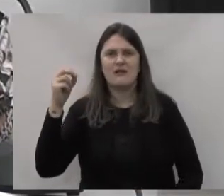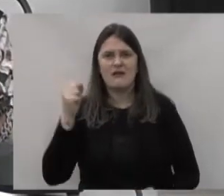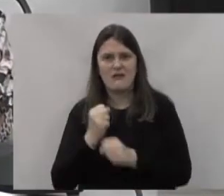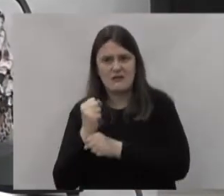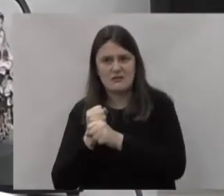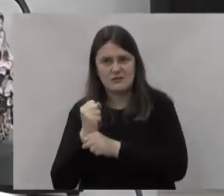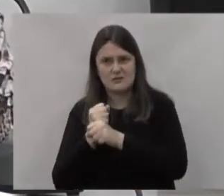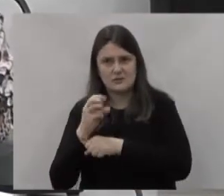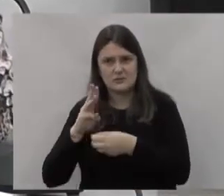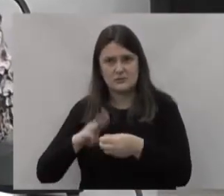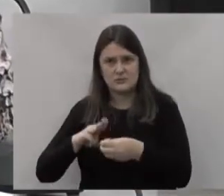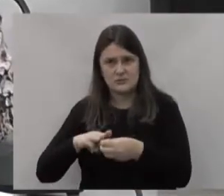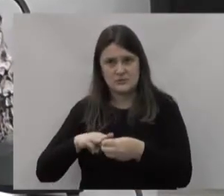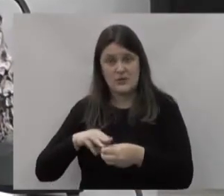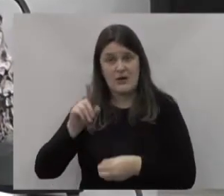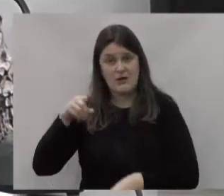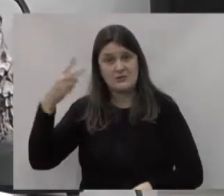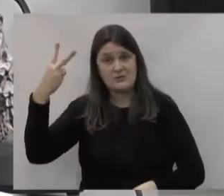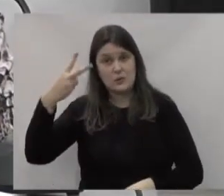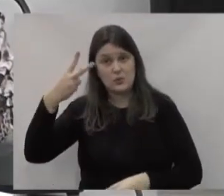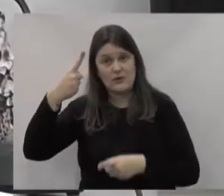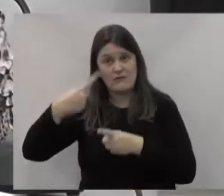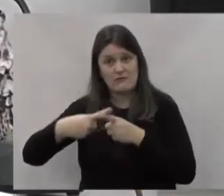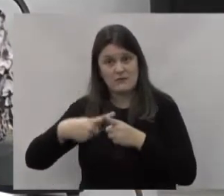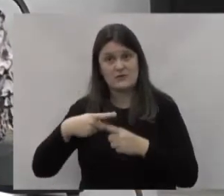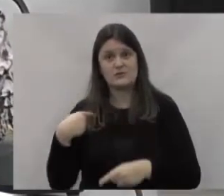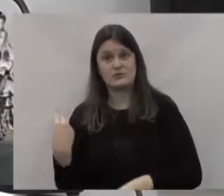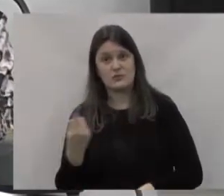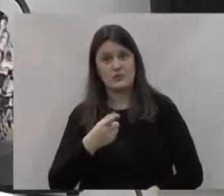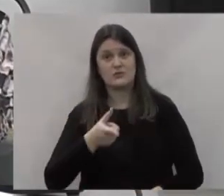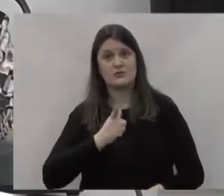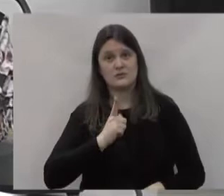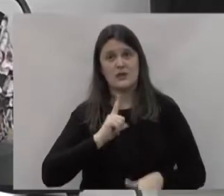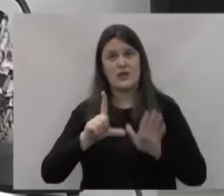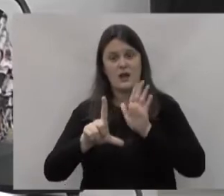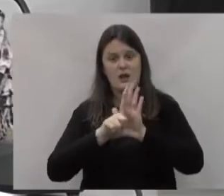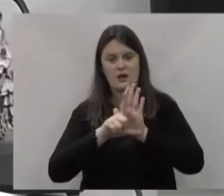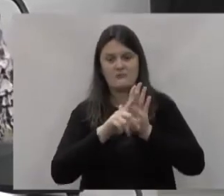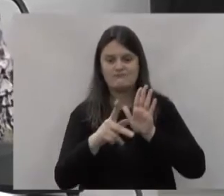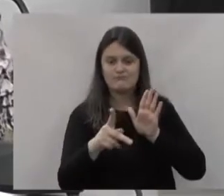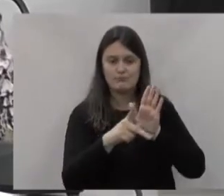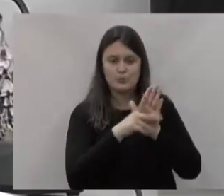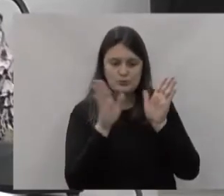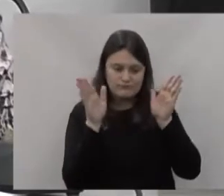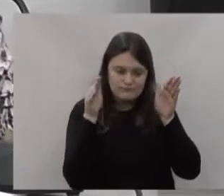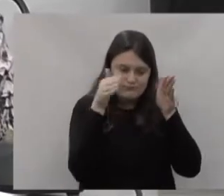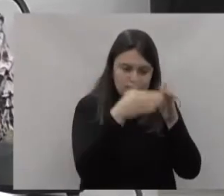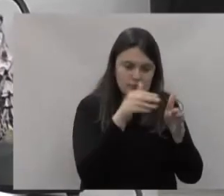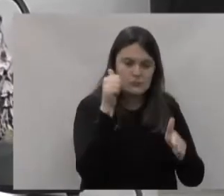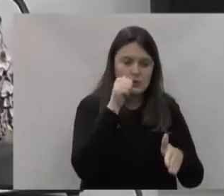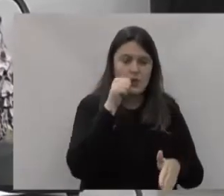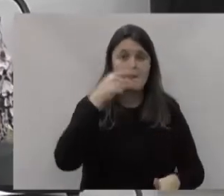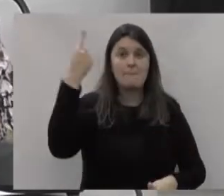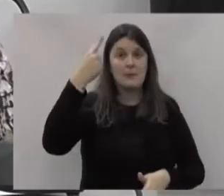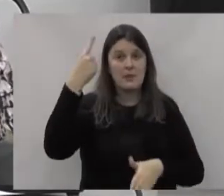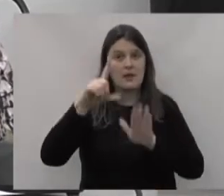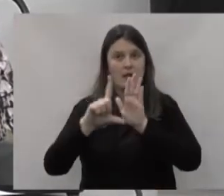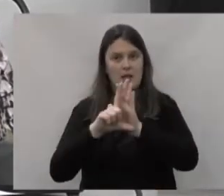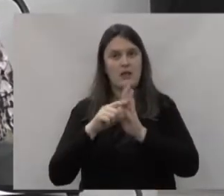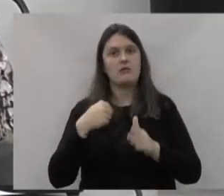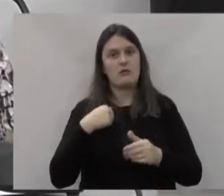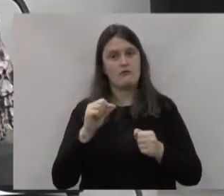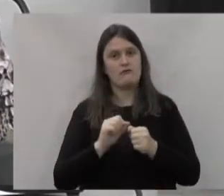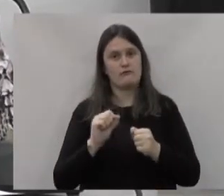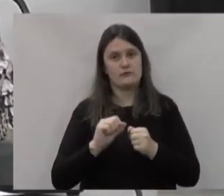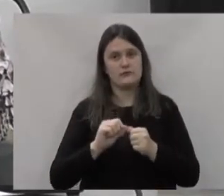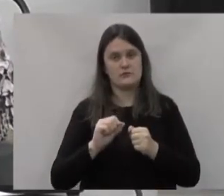de município, é a segunda vez que nós temos lei direcionada às mulheres. A primeira também de minha